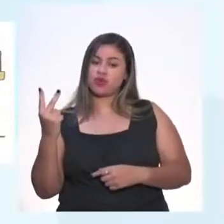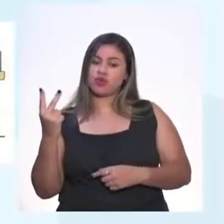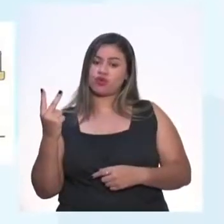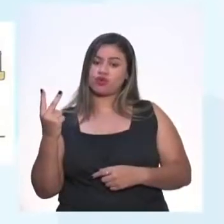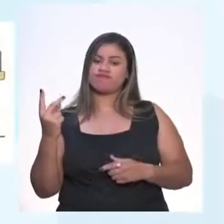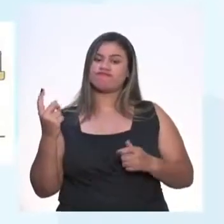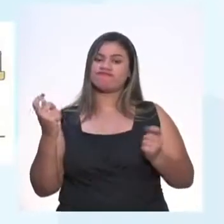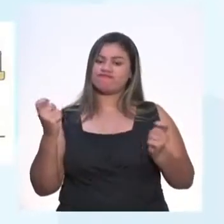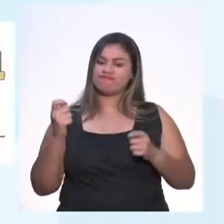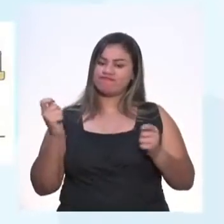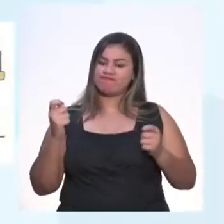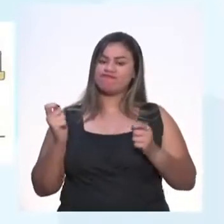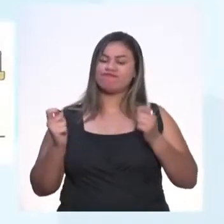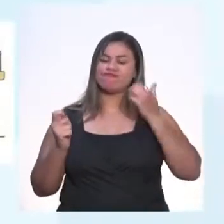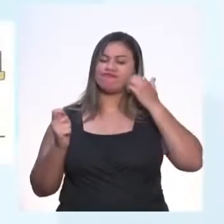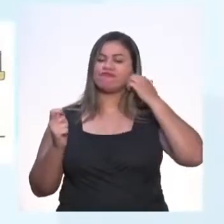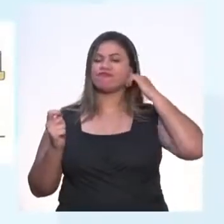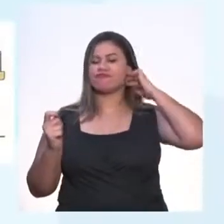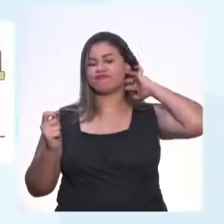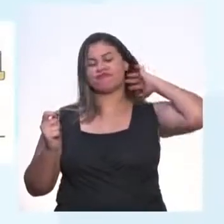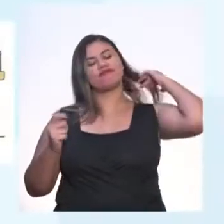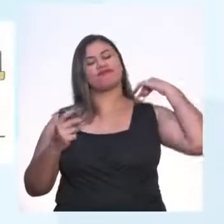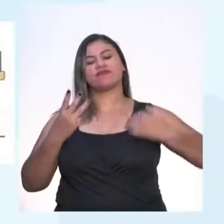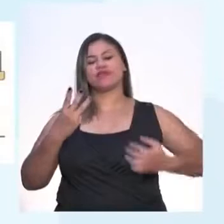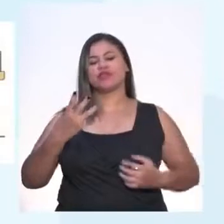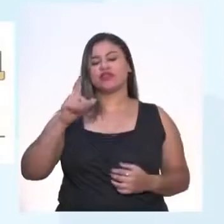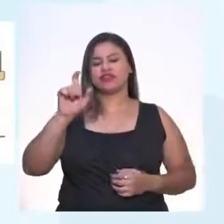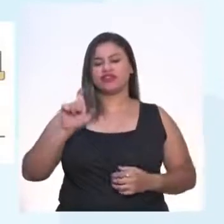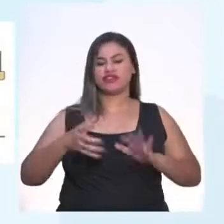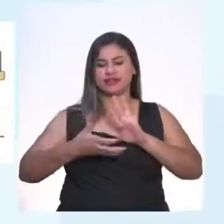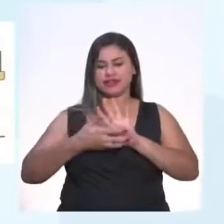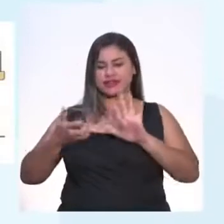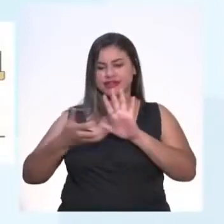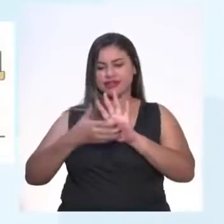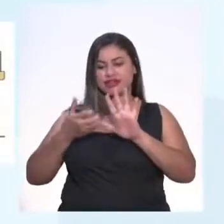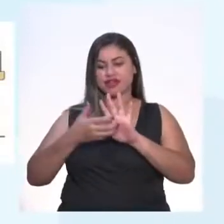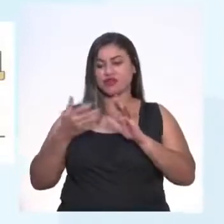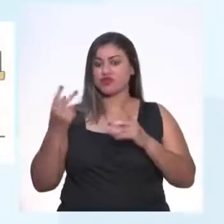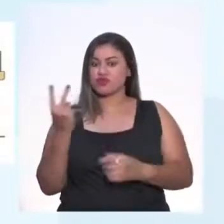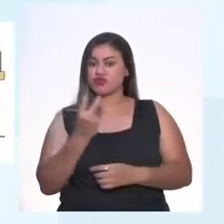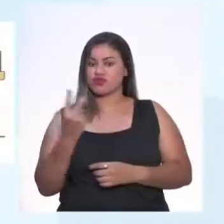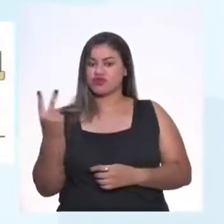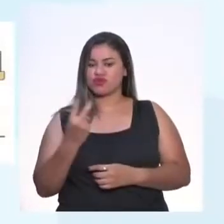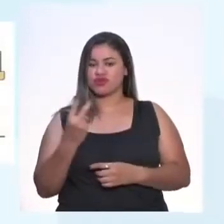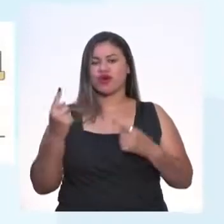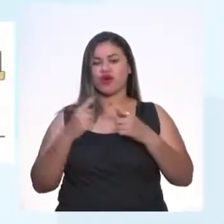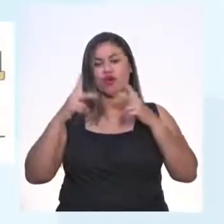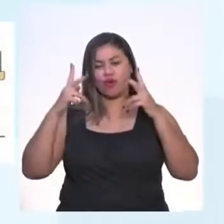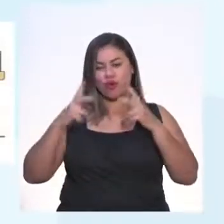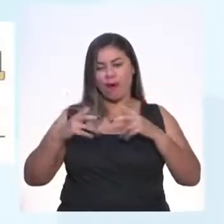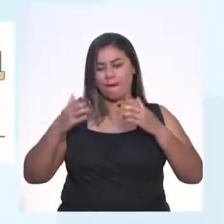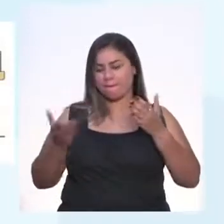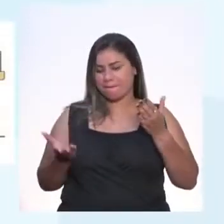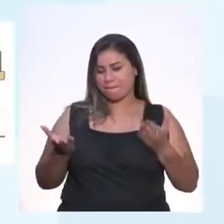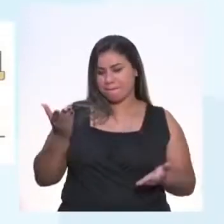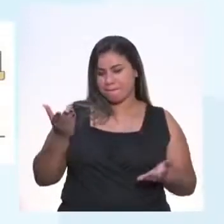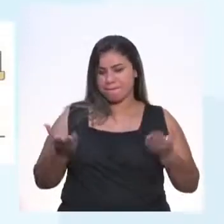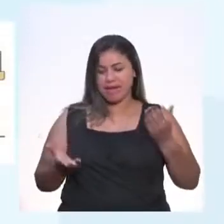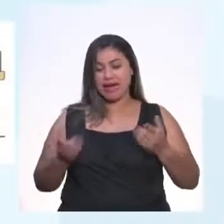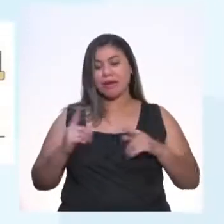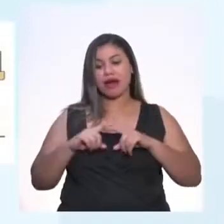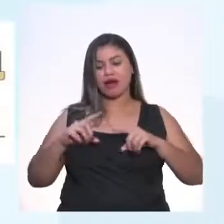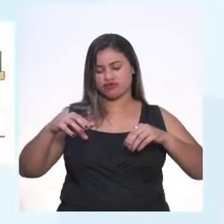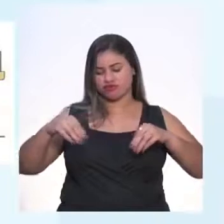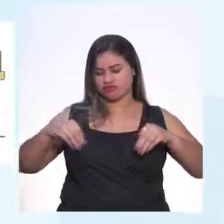ó, Osmar. Sim. 3x, ó, eu estou tirando 3x dos dois lados, que é a ideia que eu fiz na balança, só que eu fui tirando um por um.